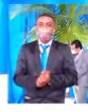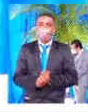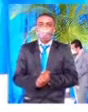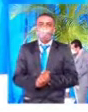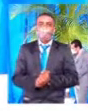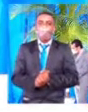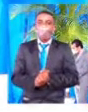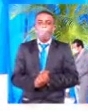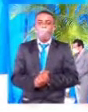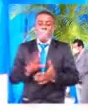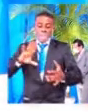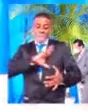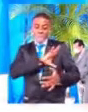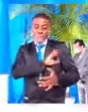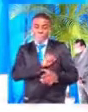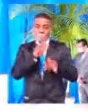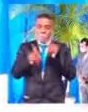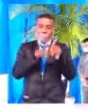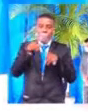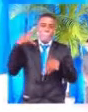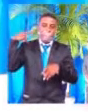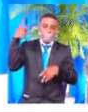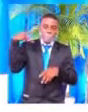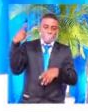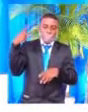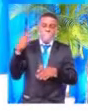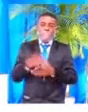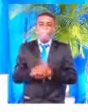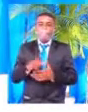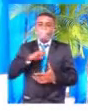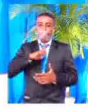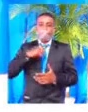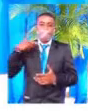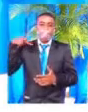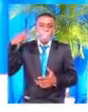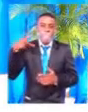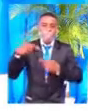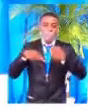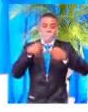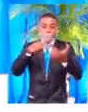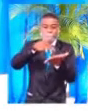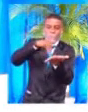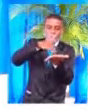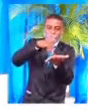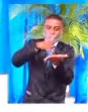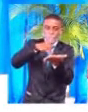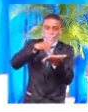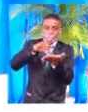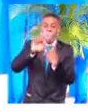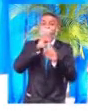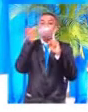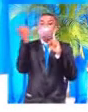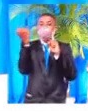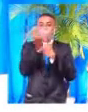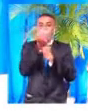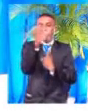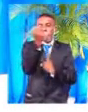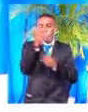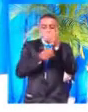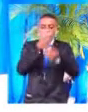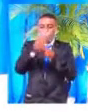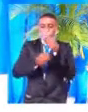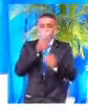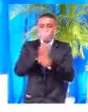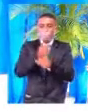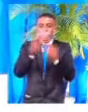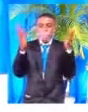ao povo, em dedicação à política pública. Fui vereadora, depois secretária de assistência social por 8 anos,